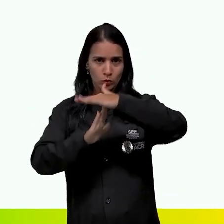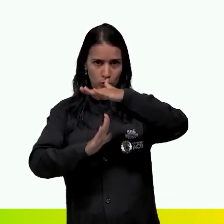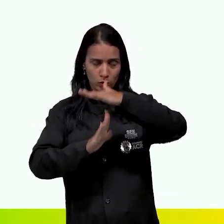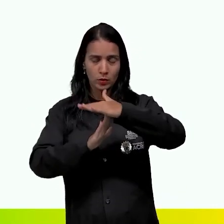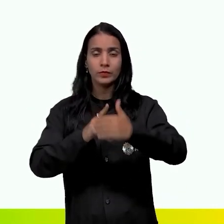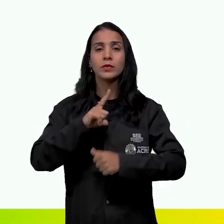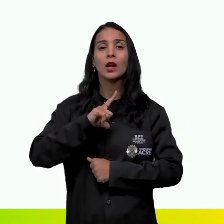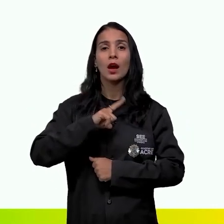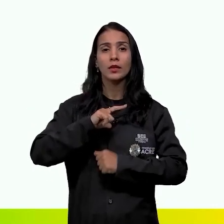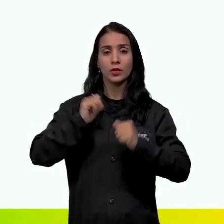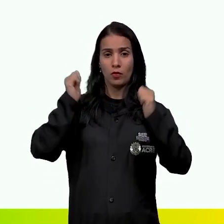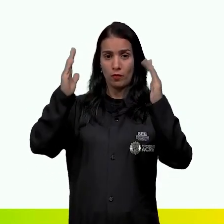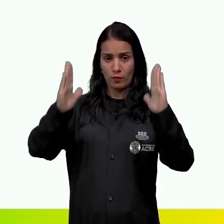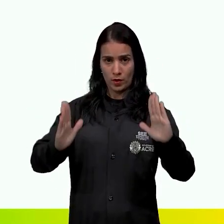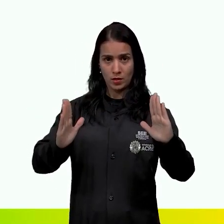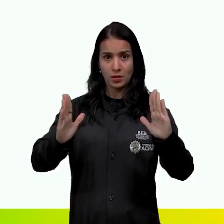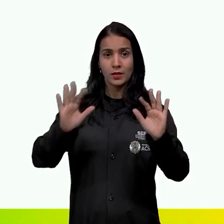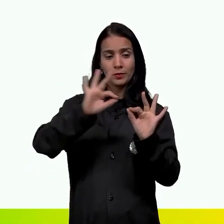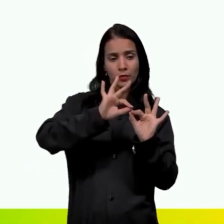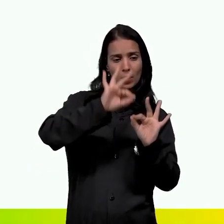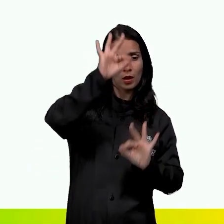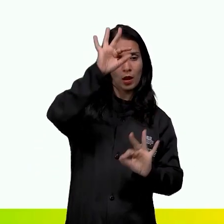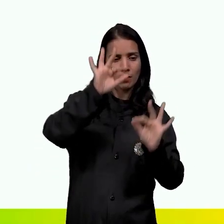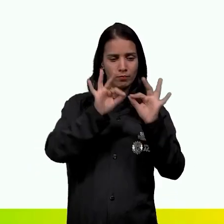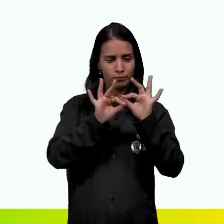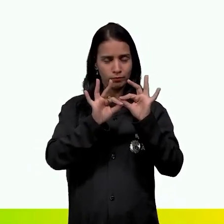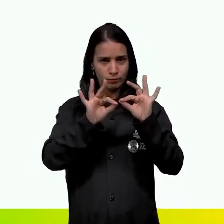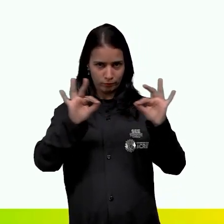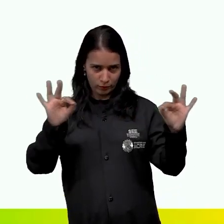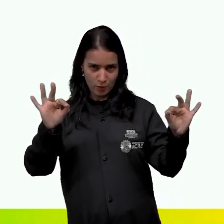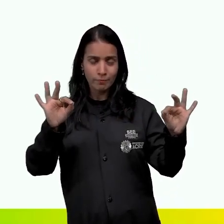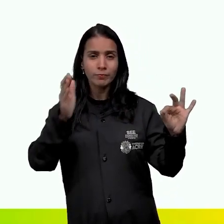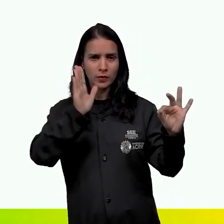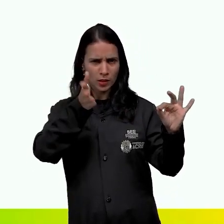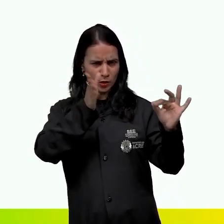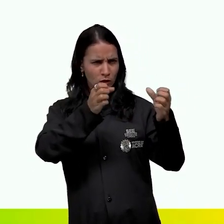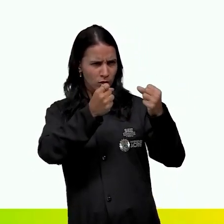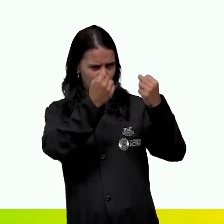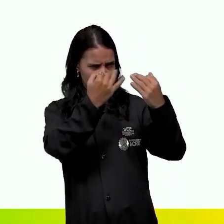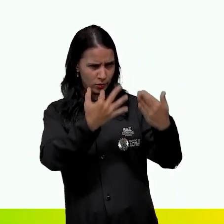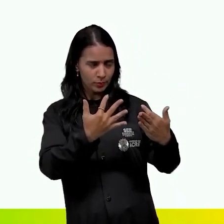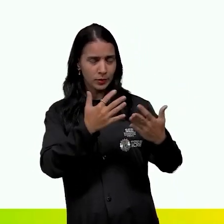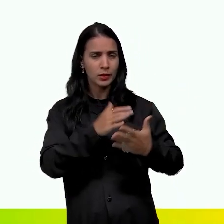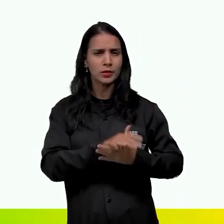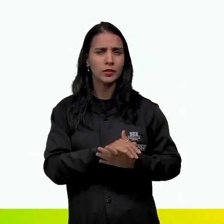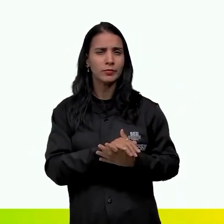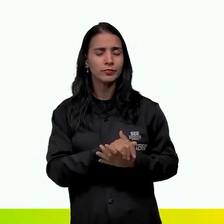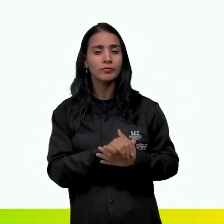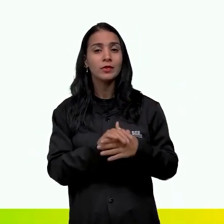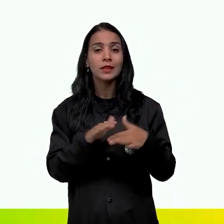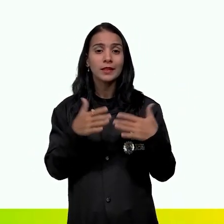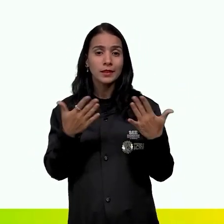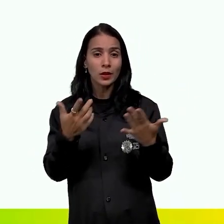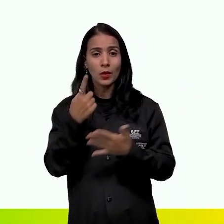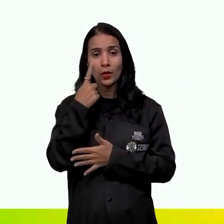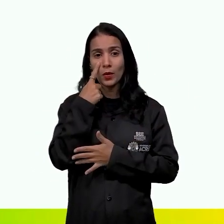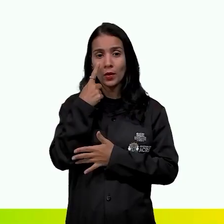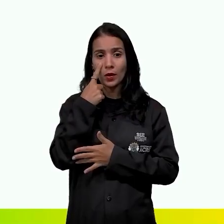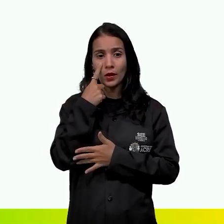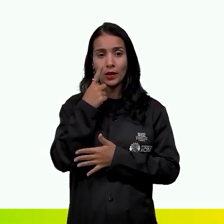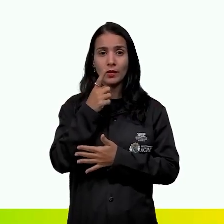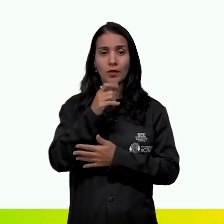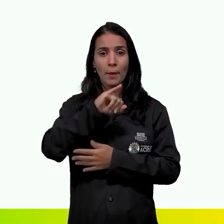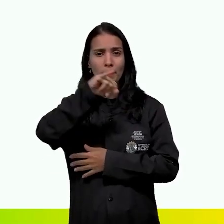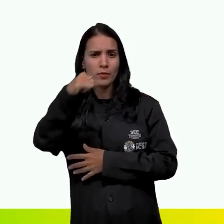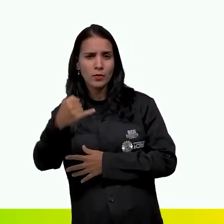faces, arestas e vértices, como nós já falamos agora. Pois bem, então vamos